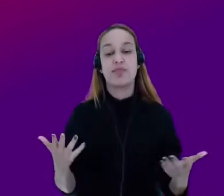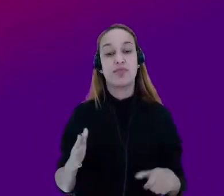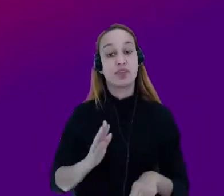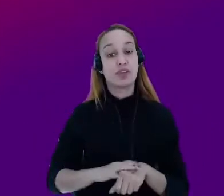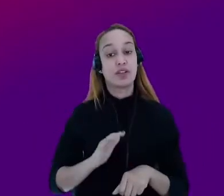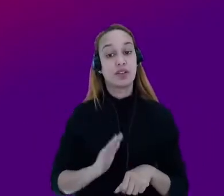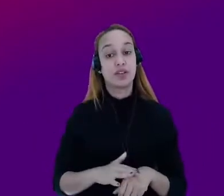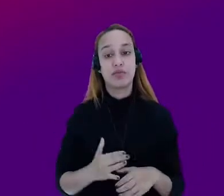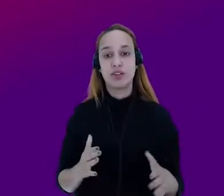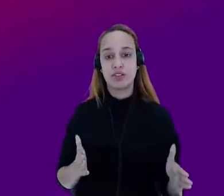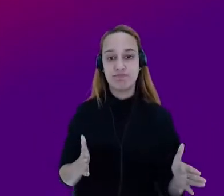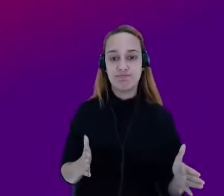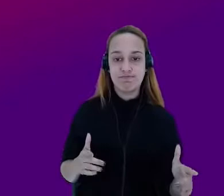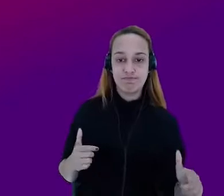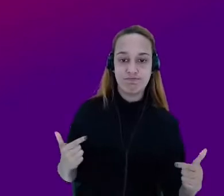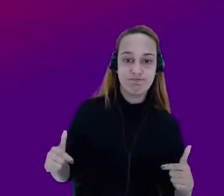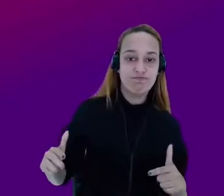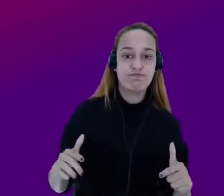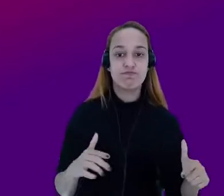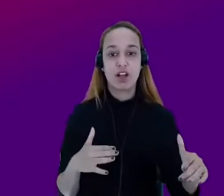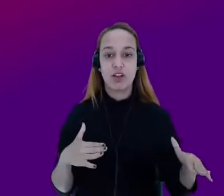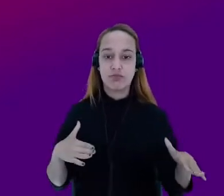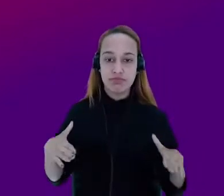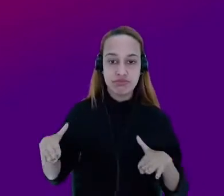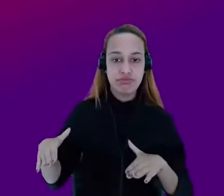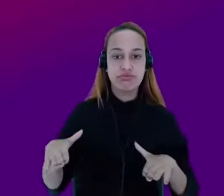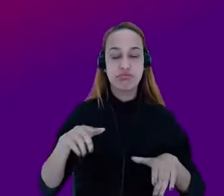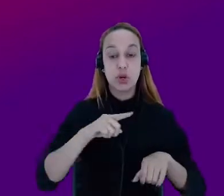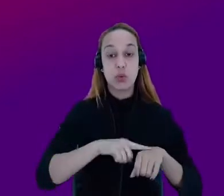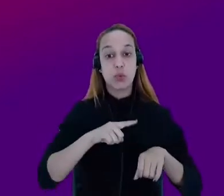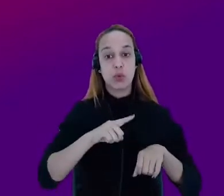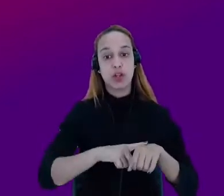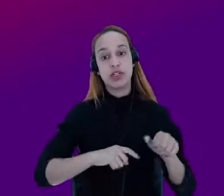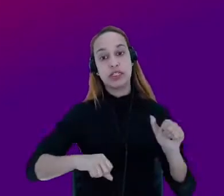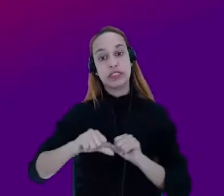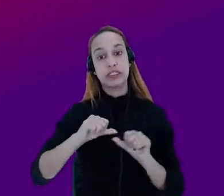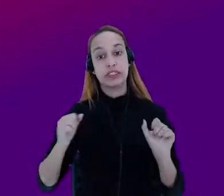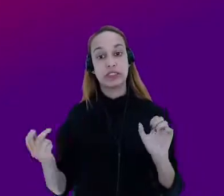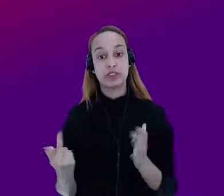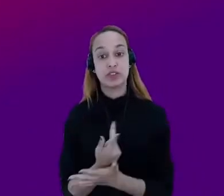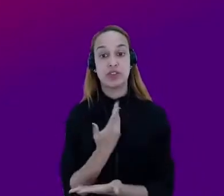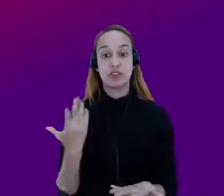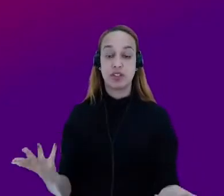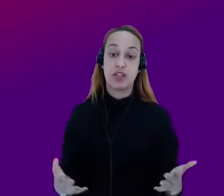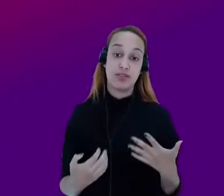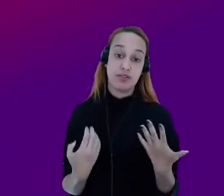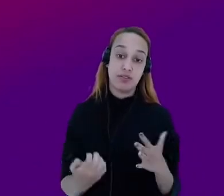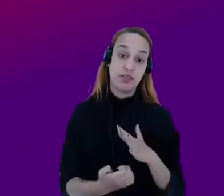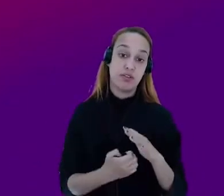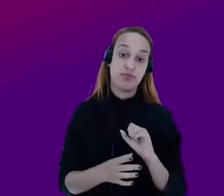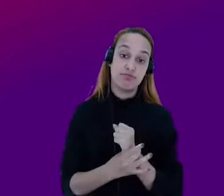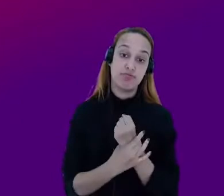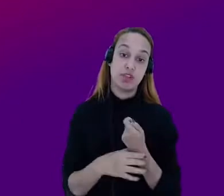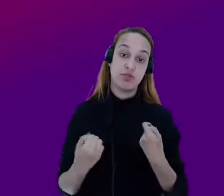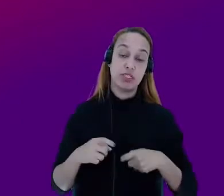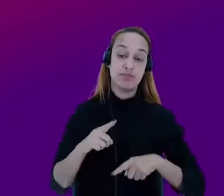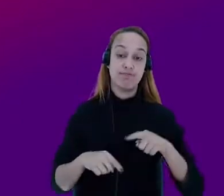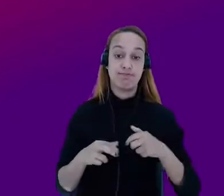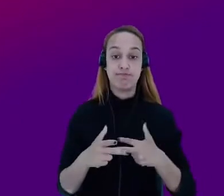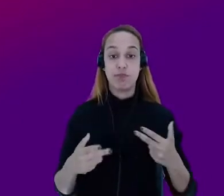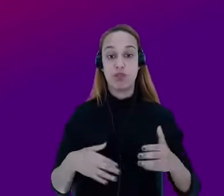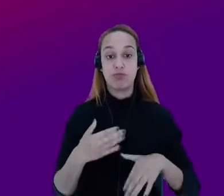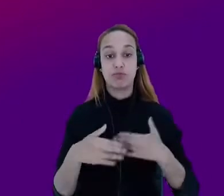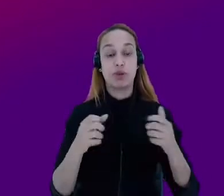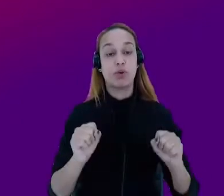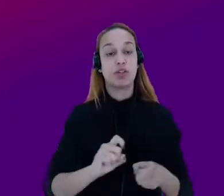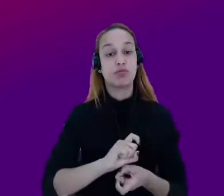dinâmica que as mudanças na economia acontecem. Então, a seguradora tem que desenvolver produtos que possam se adaptar às